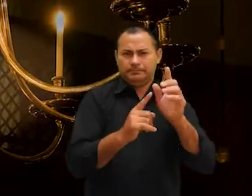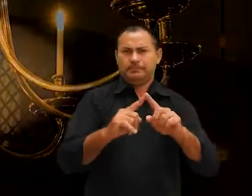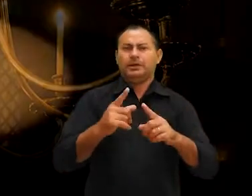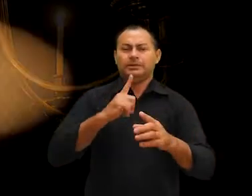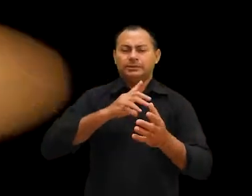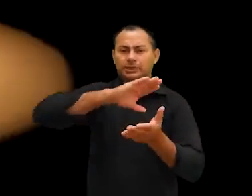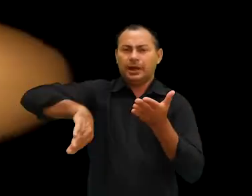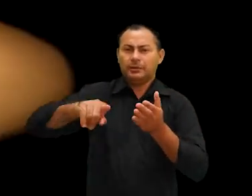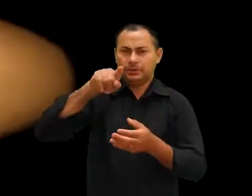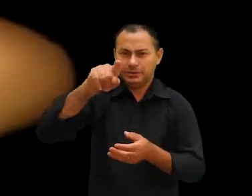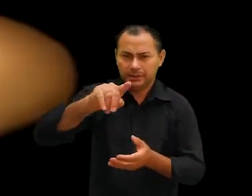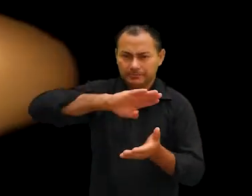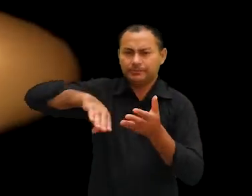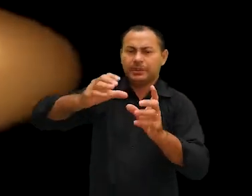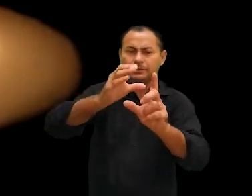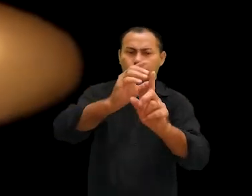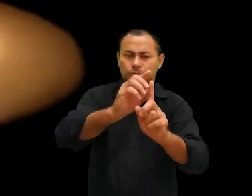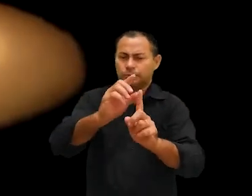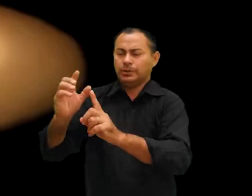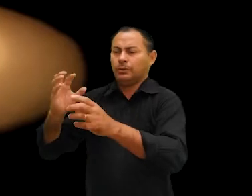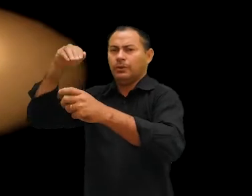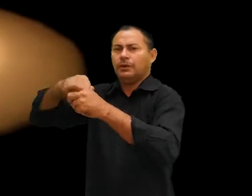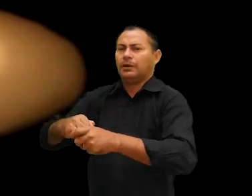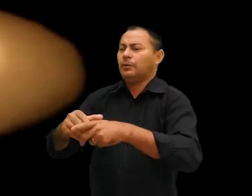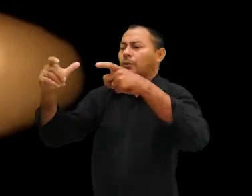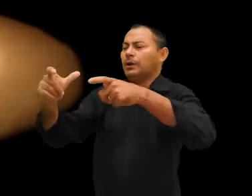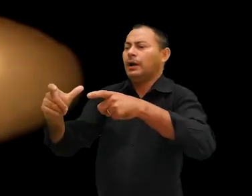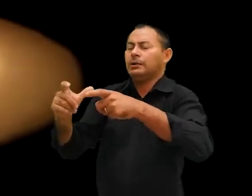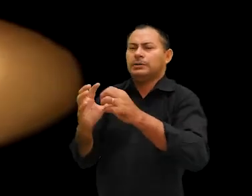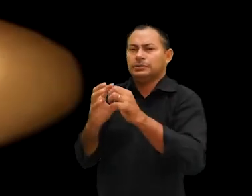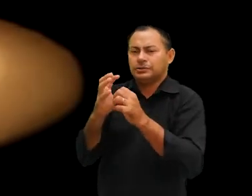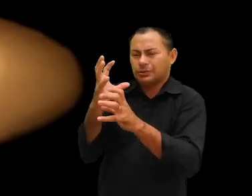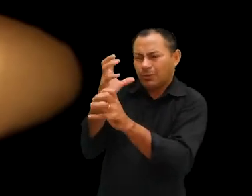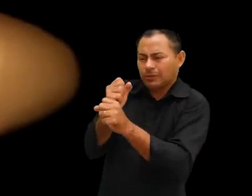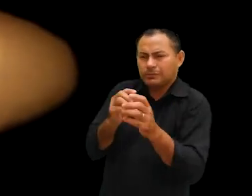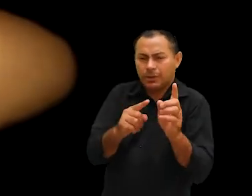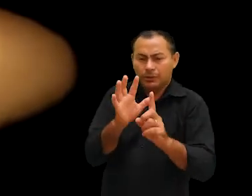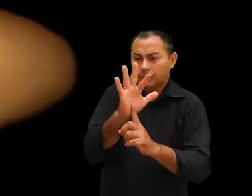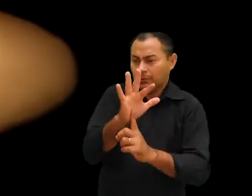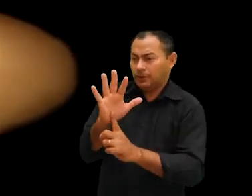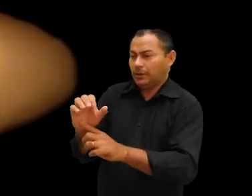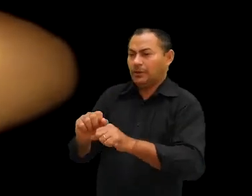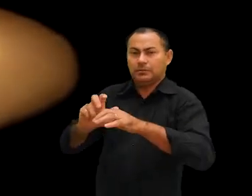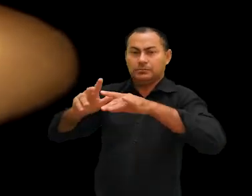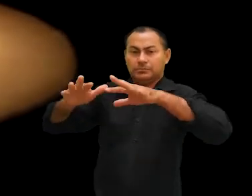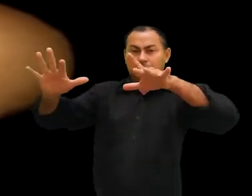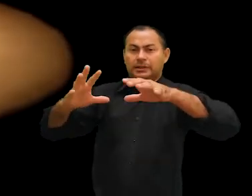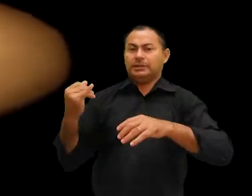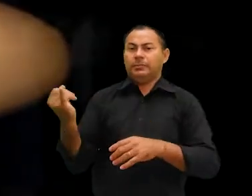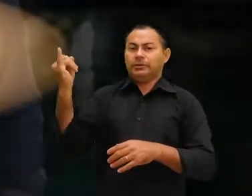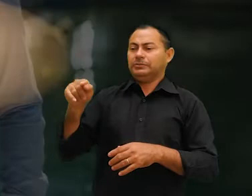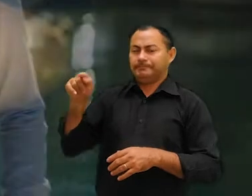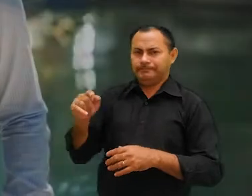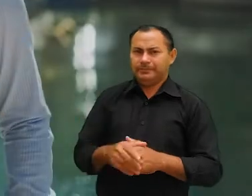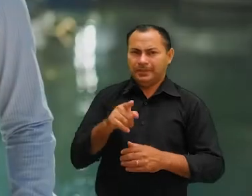tanta mas se tirarmos você desse ilustre e o colocarmos em algum canto escuro Imagine como ativá-los vai